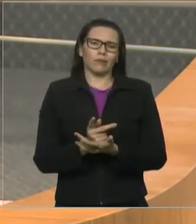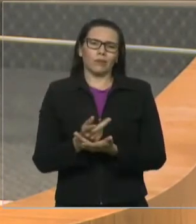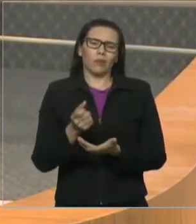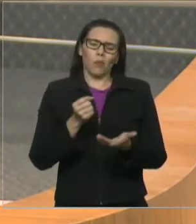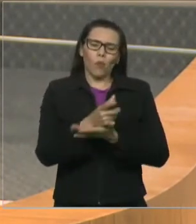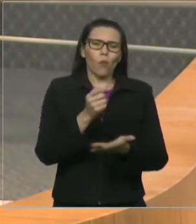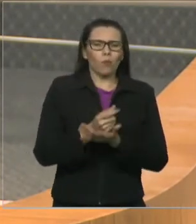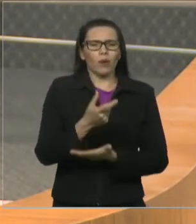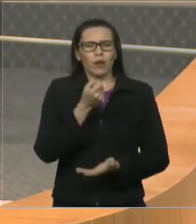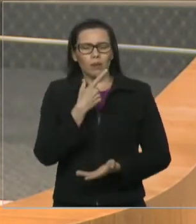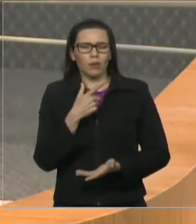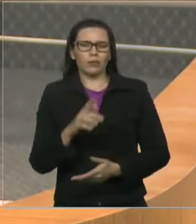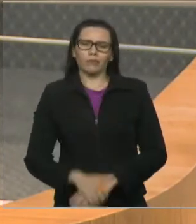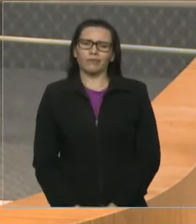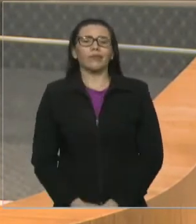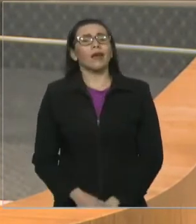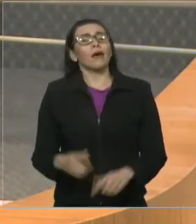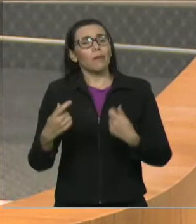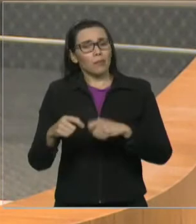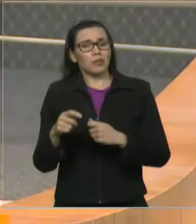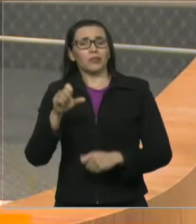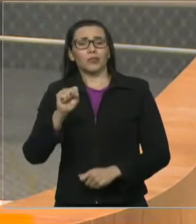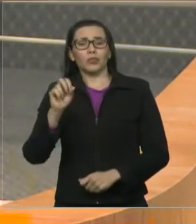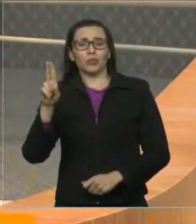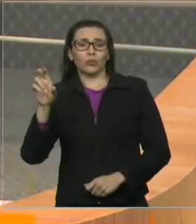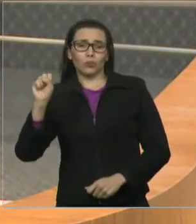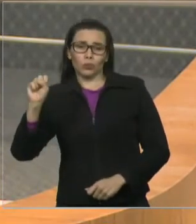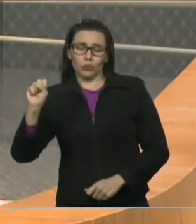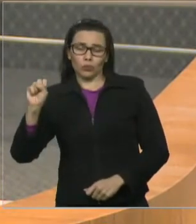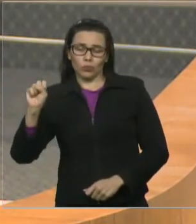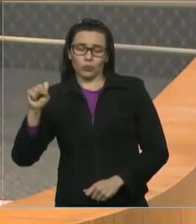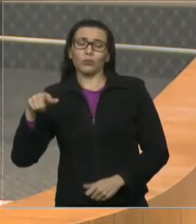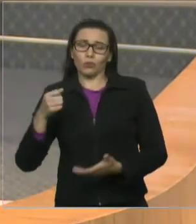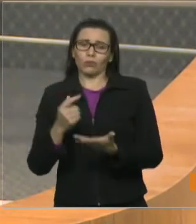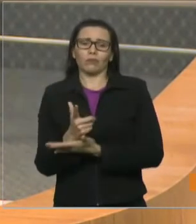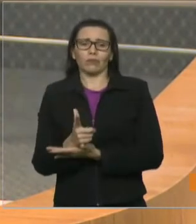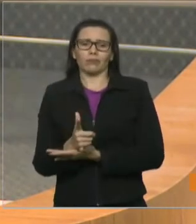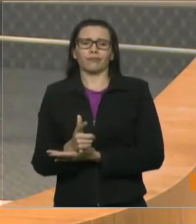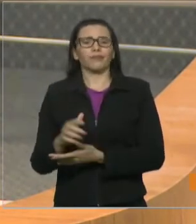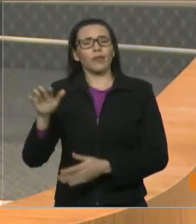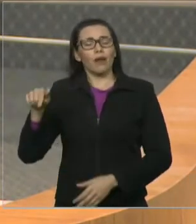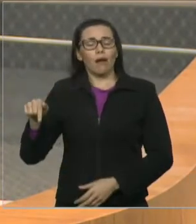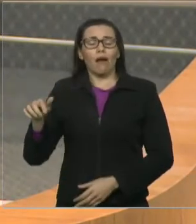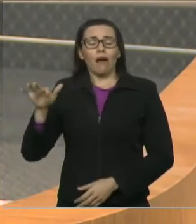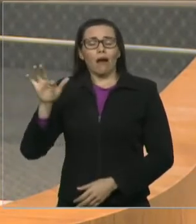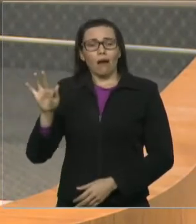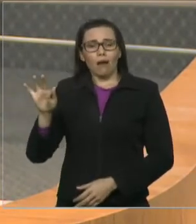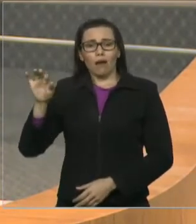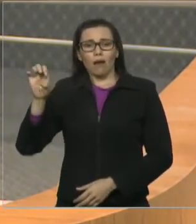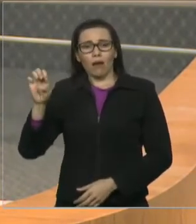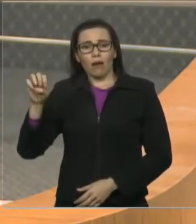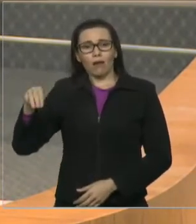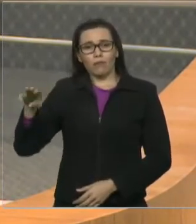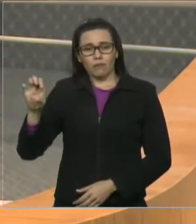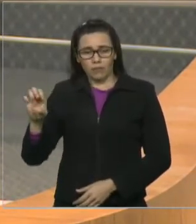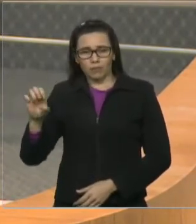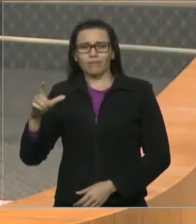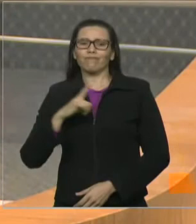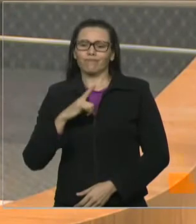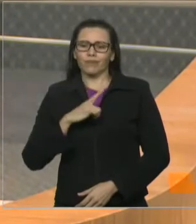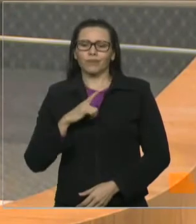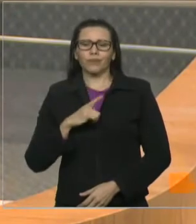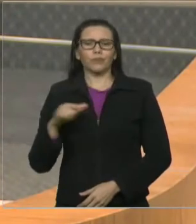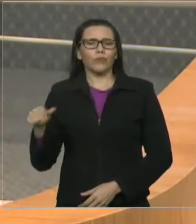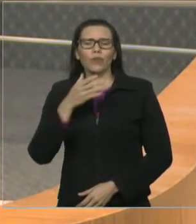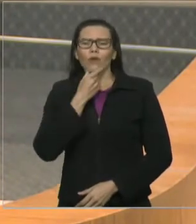Na FEME, hoje a gente está tendo dificuldade. Temos conversado com o Sandro, que é o representante hoje, está à frente